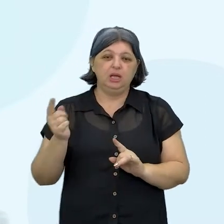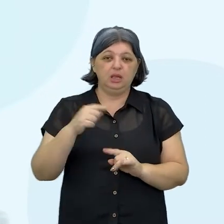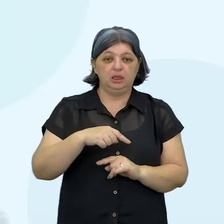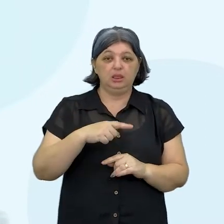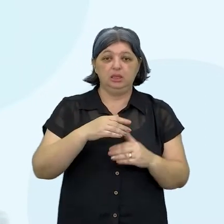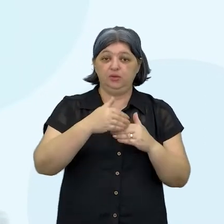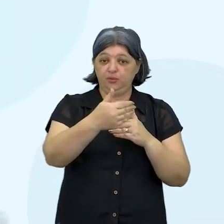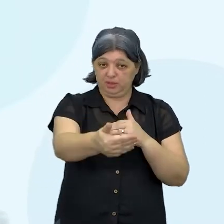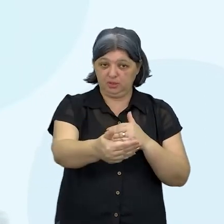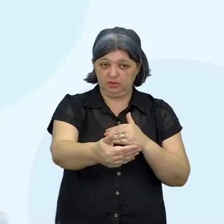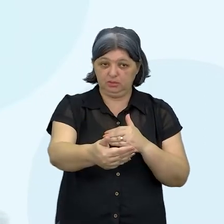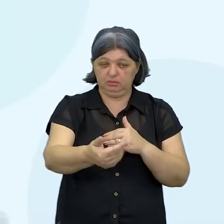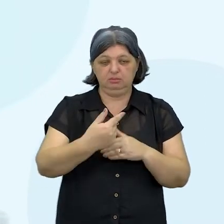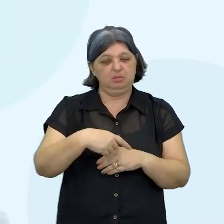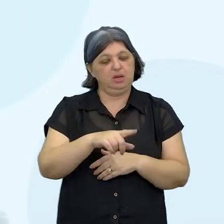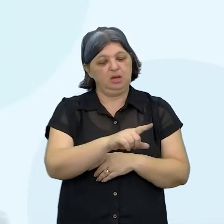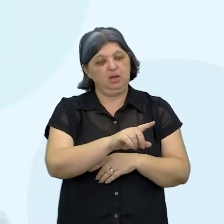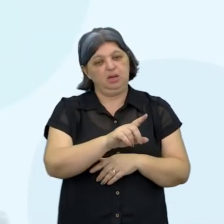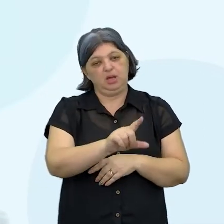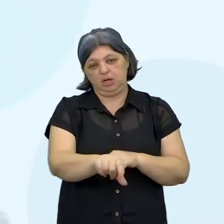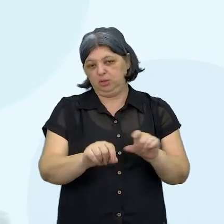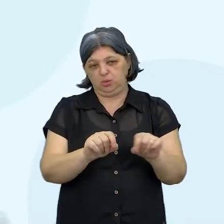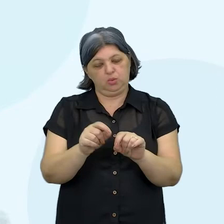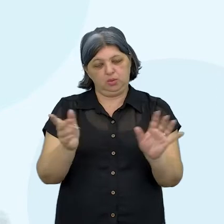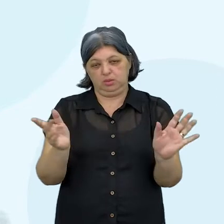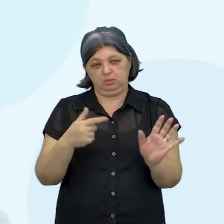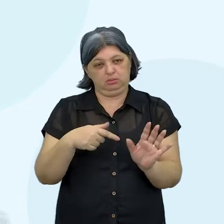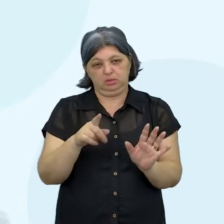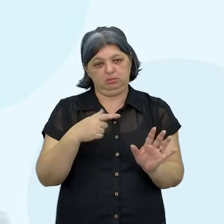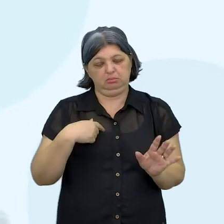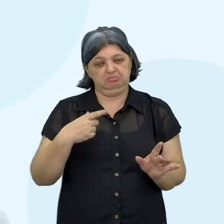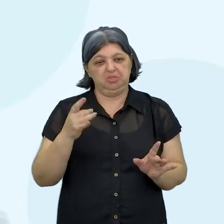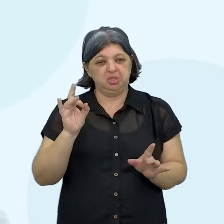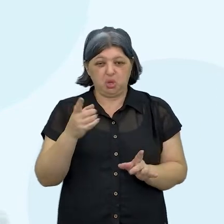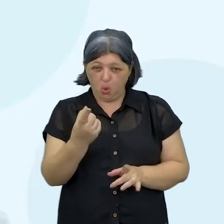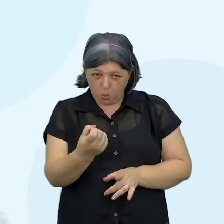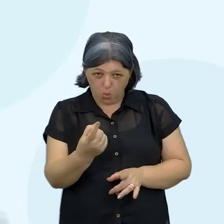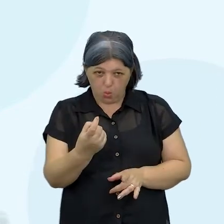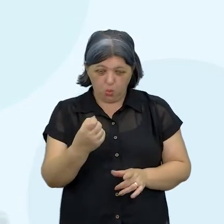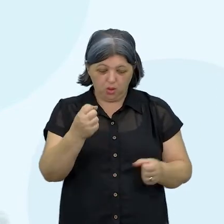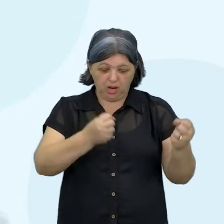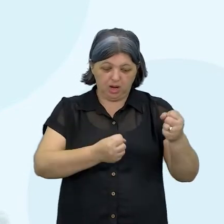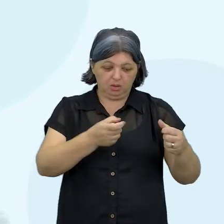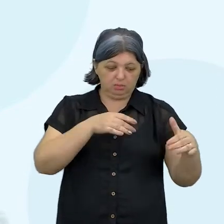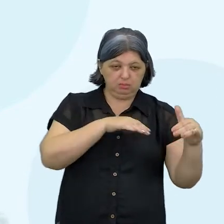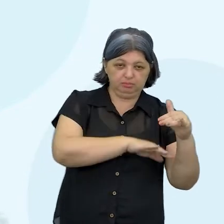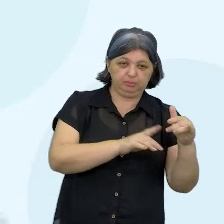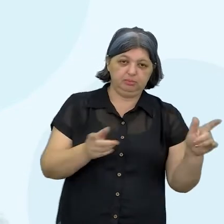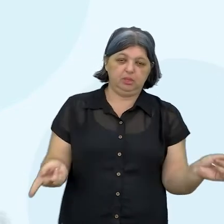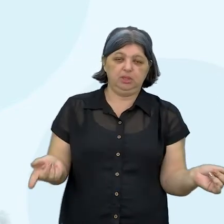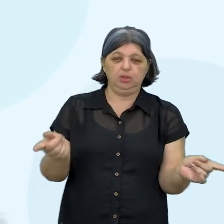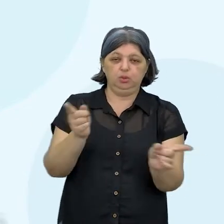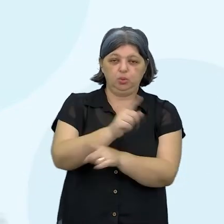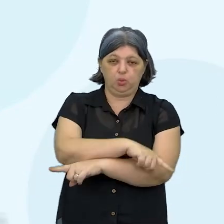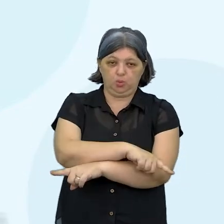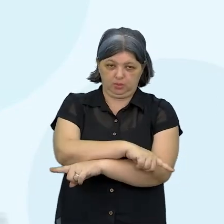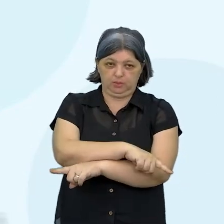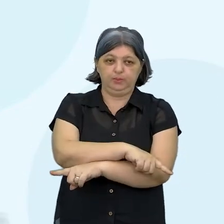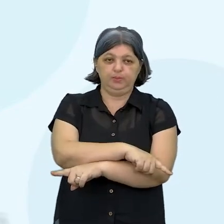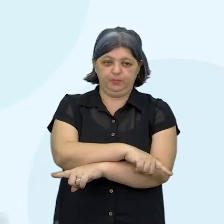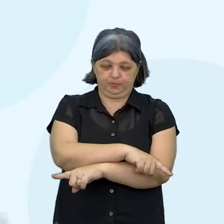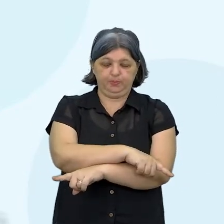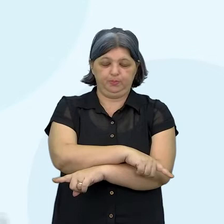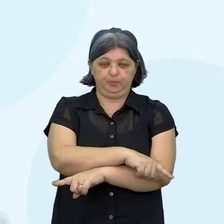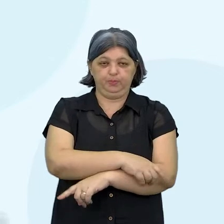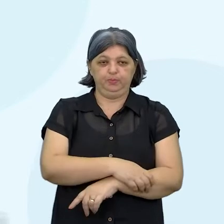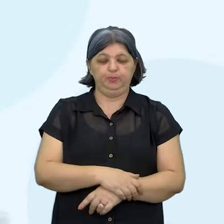ó, a escolha é de vocês. Ah, eu só vou ter um carro, então eu vou jogar o jardim para cá, para frente, né?